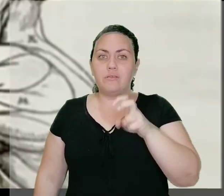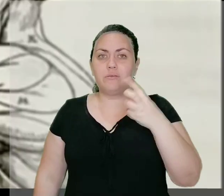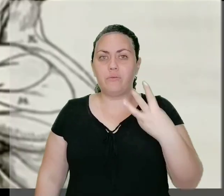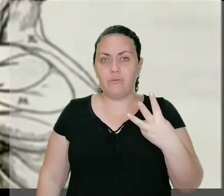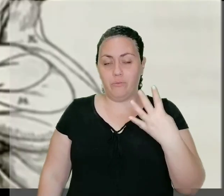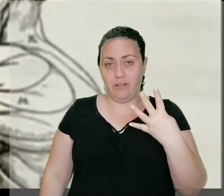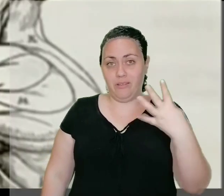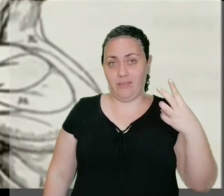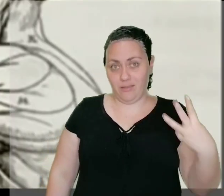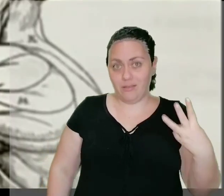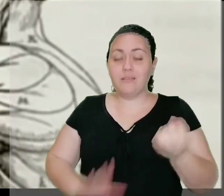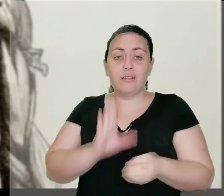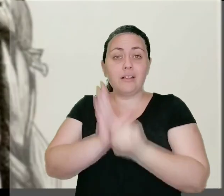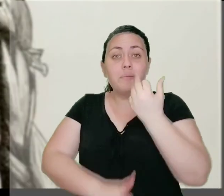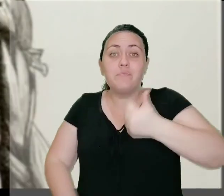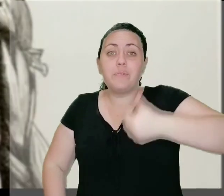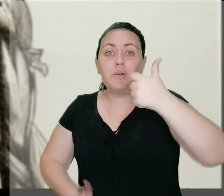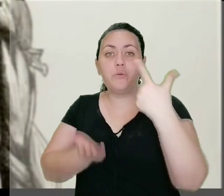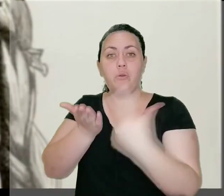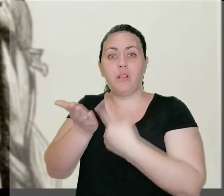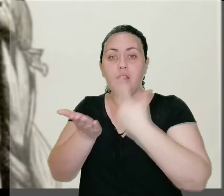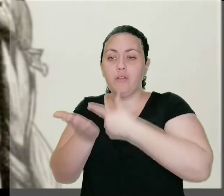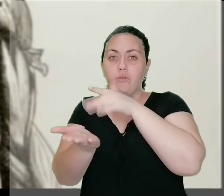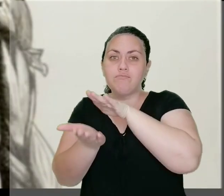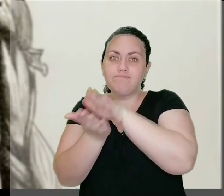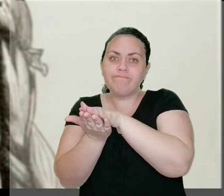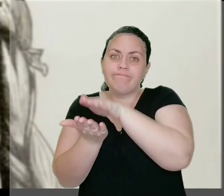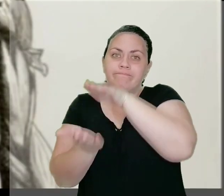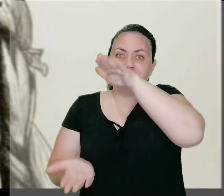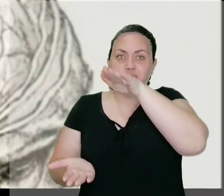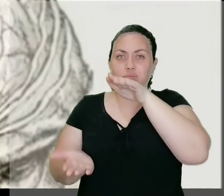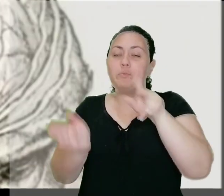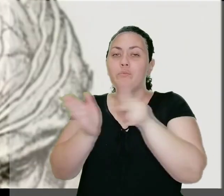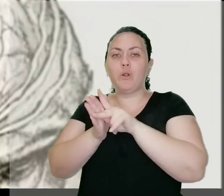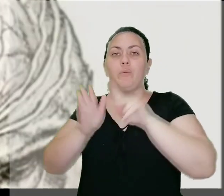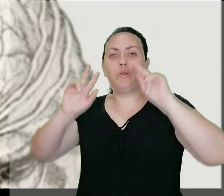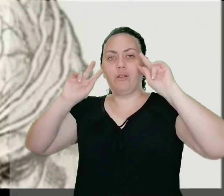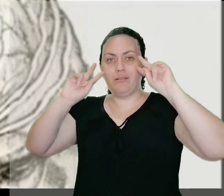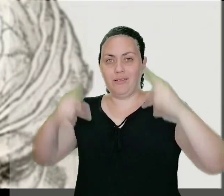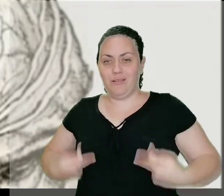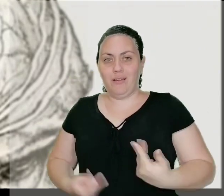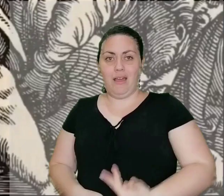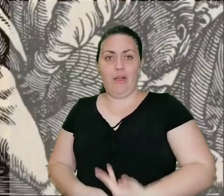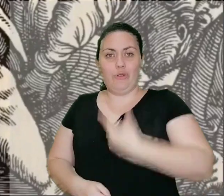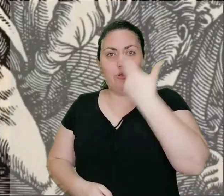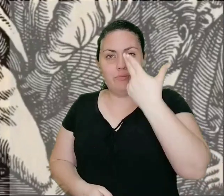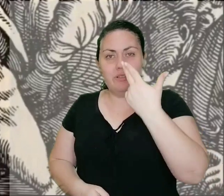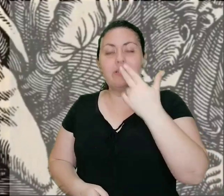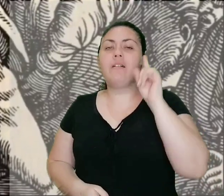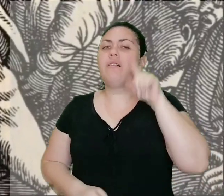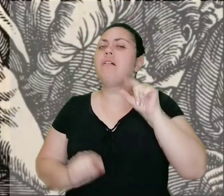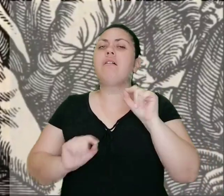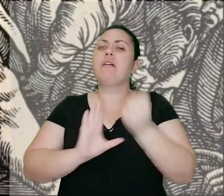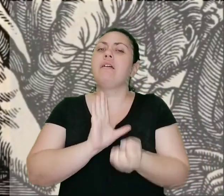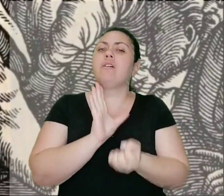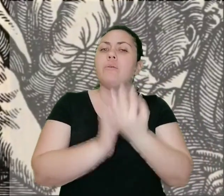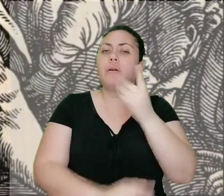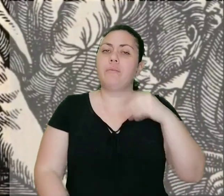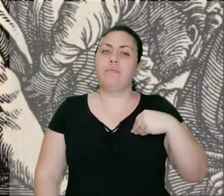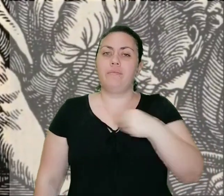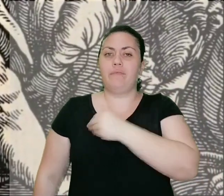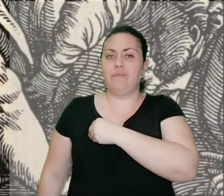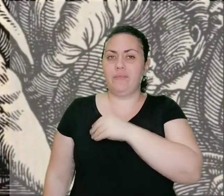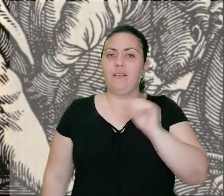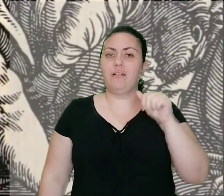foi criado o primeiro livro Atlas de Anatomia, chamado De Humani Corporis Fabrica, produzido pelo